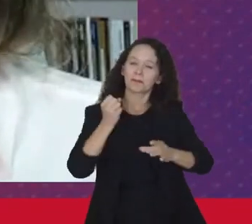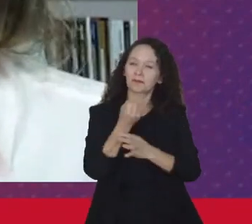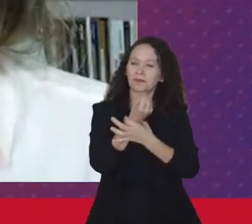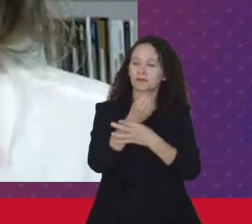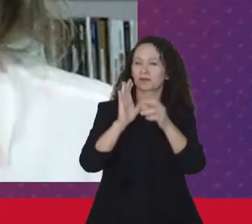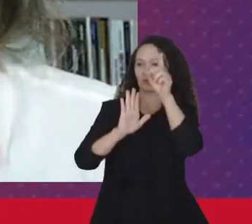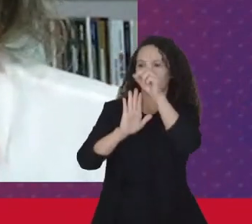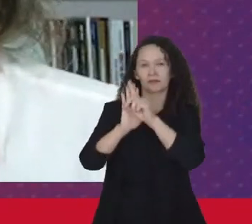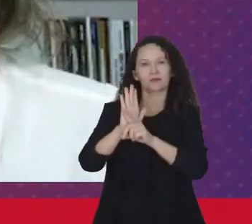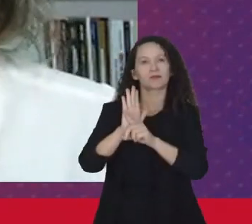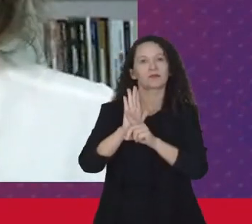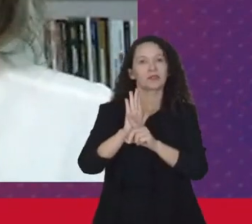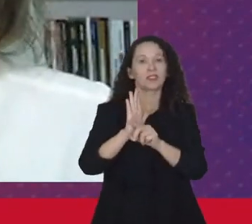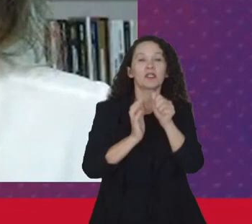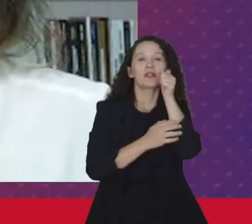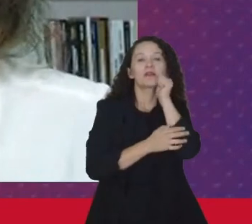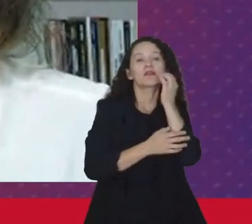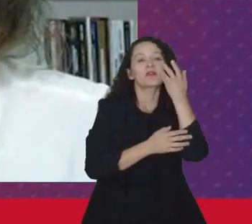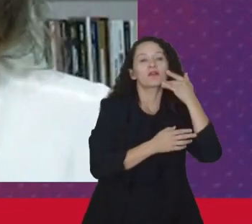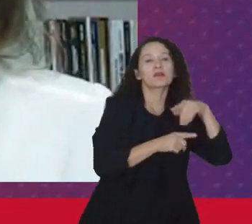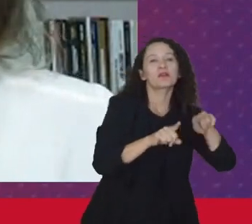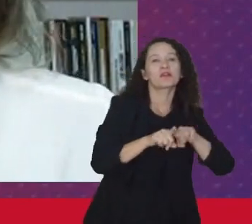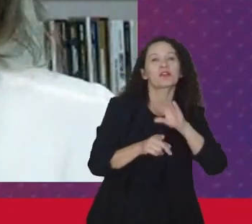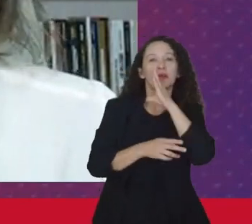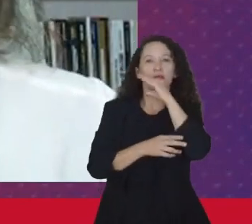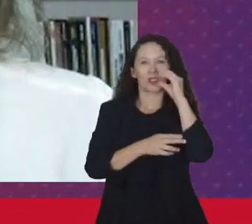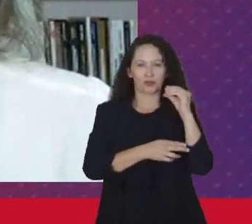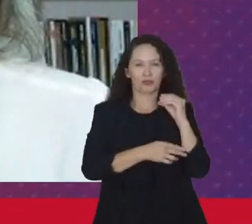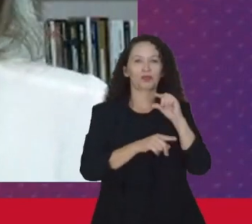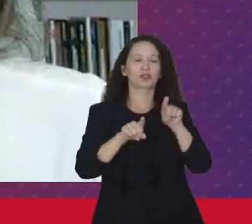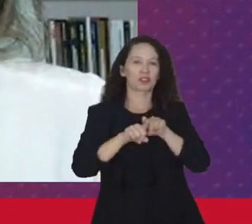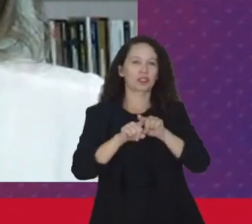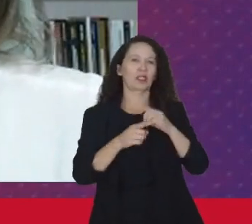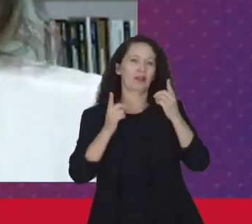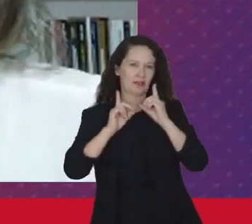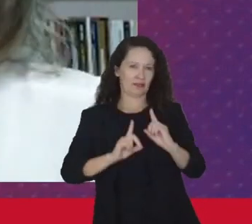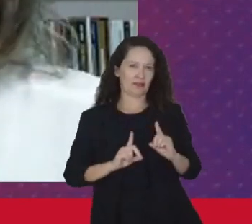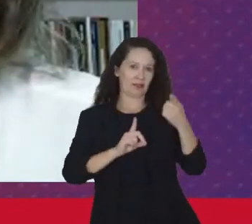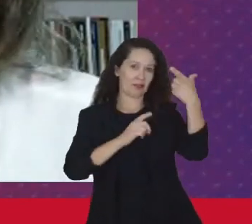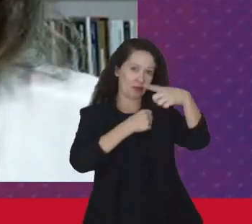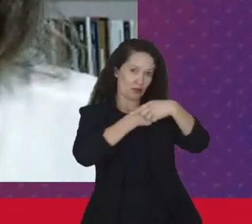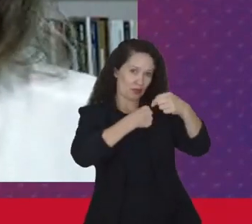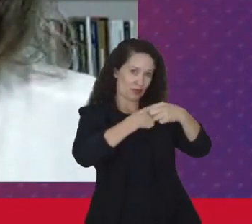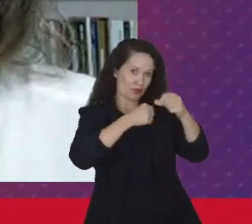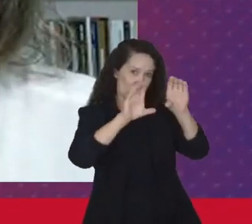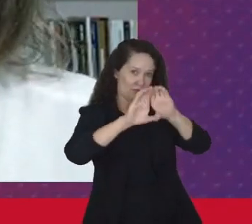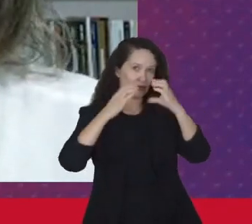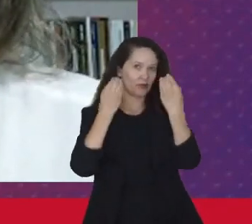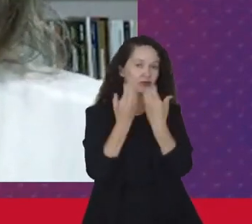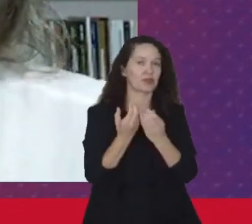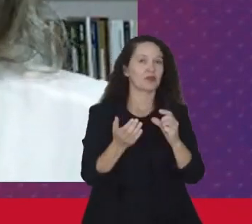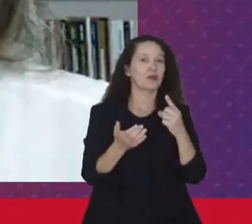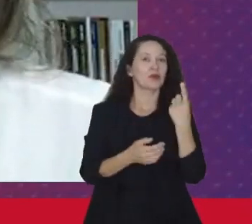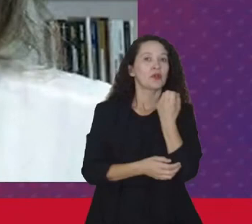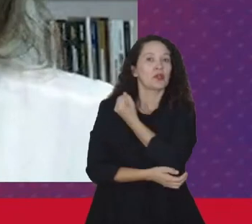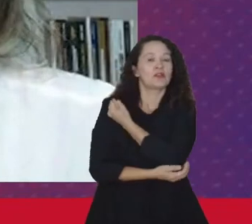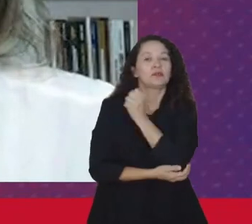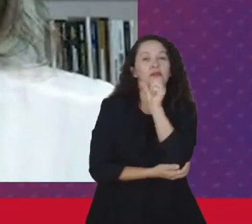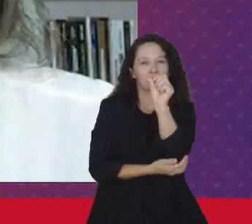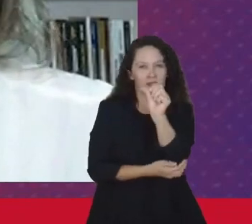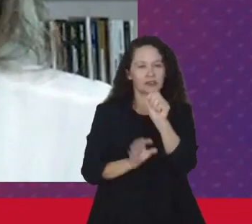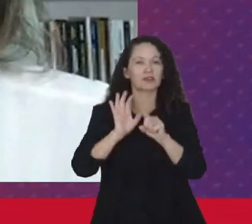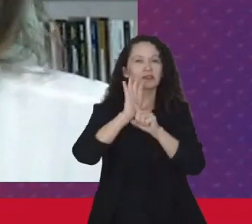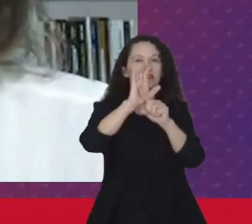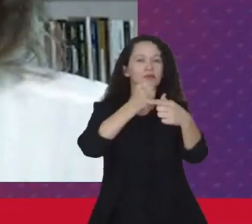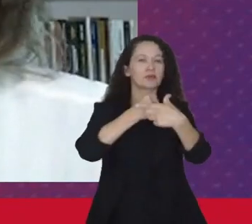garantia de direitos das meninas e mulheres com deficiência. O outro artigo da Convenção é o artigo 6º, que